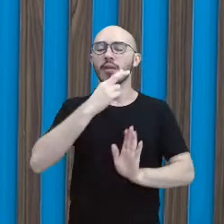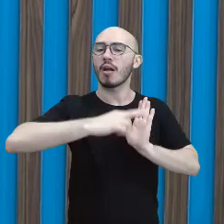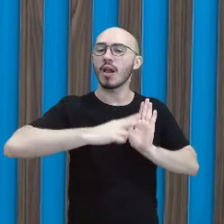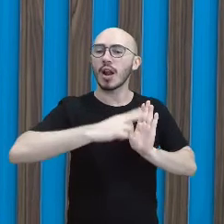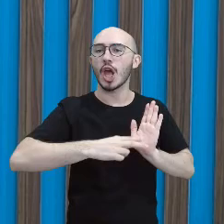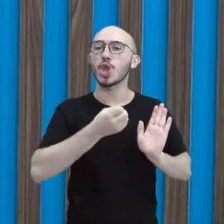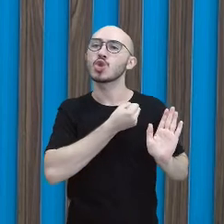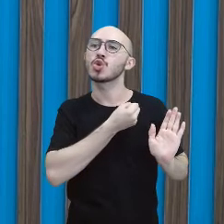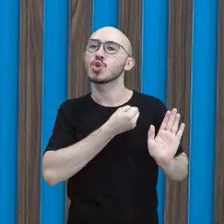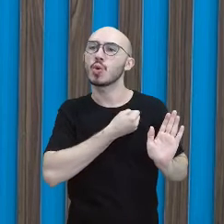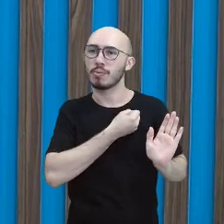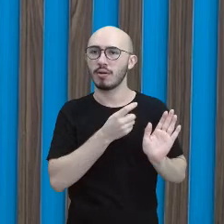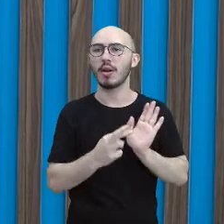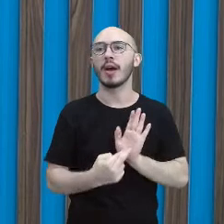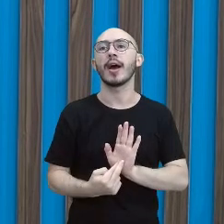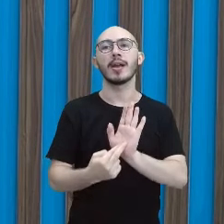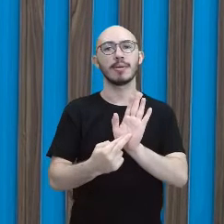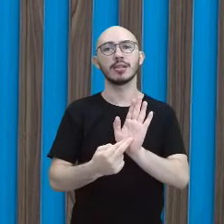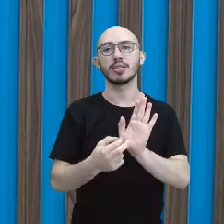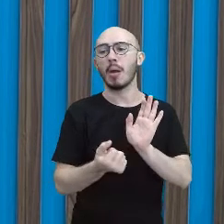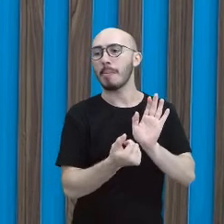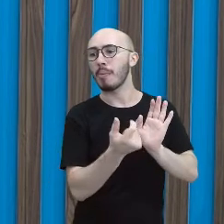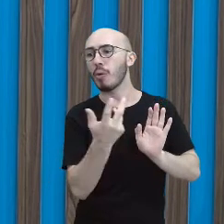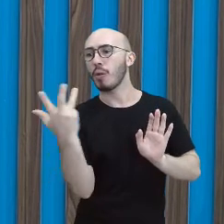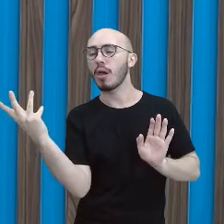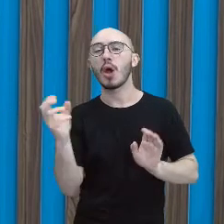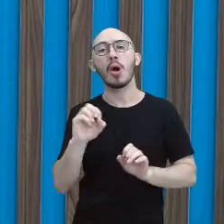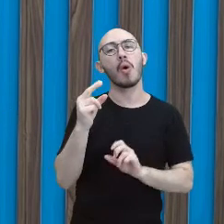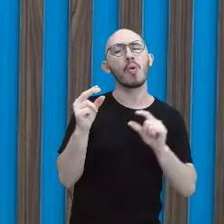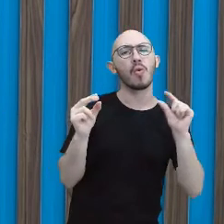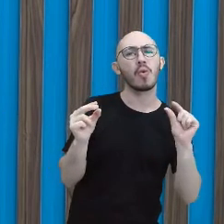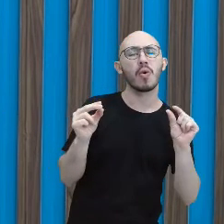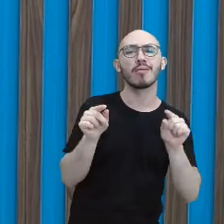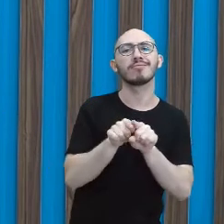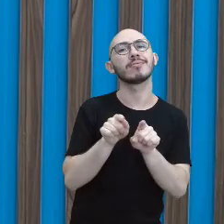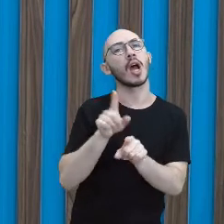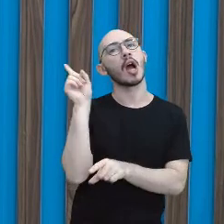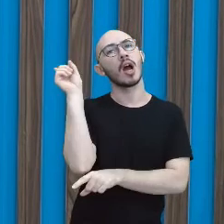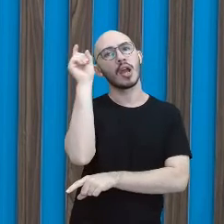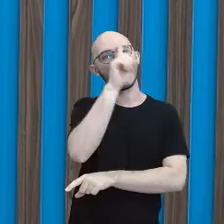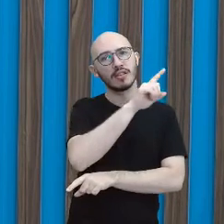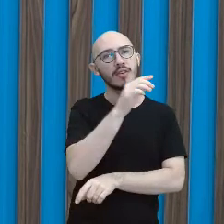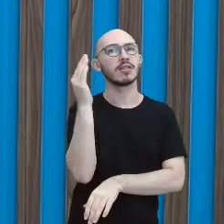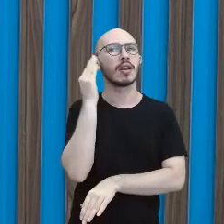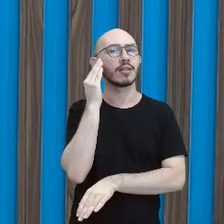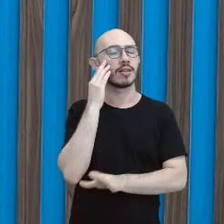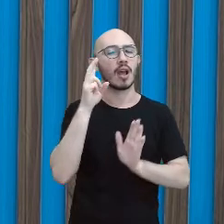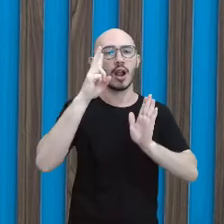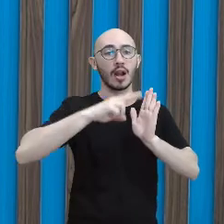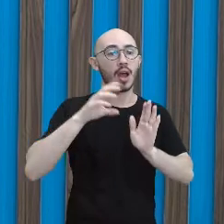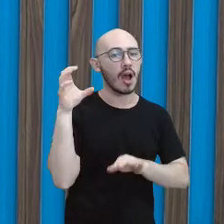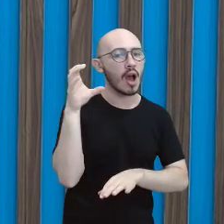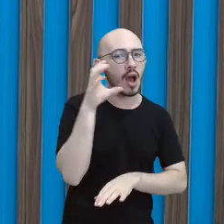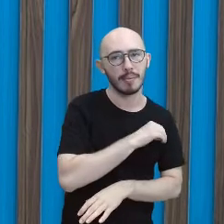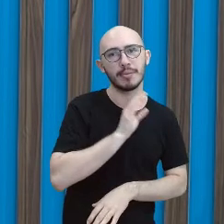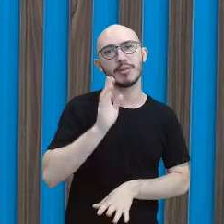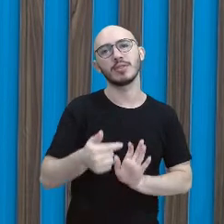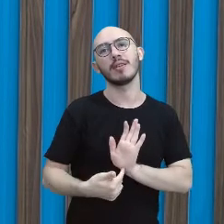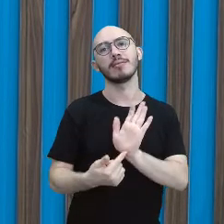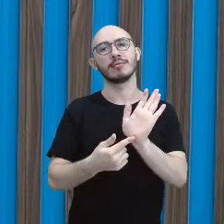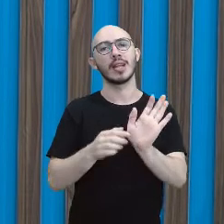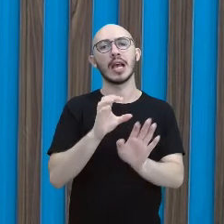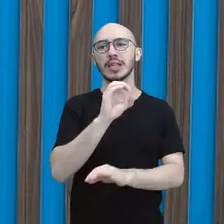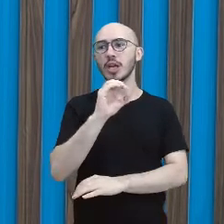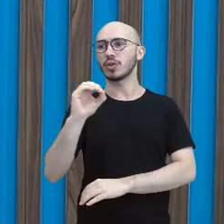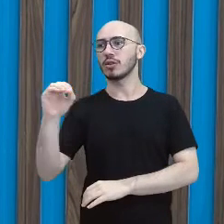de números que tem essa representação grande ou pequena demais, fica bem difícil da gente conseguir ler de primeira quando aparece um montão de